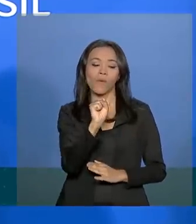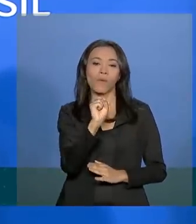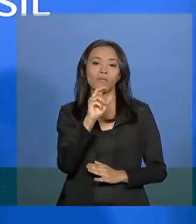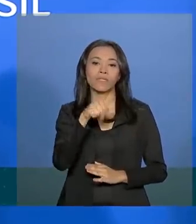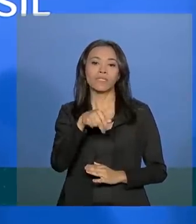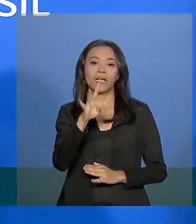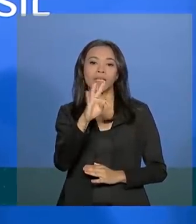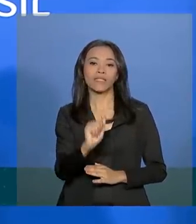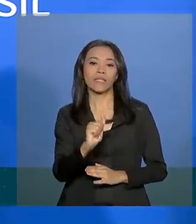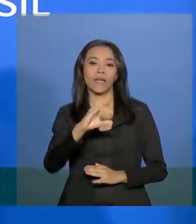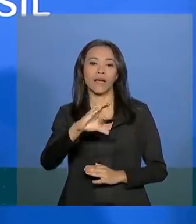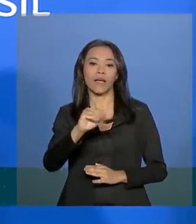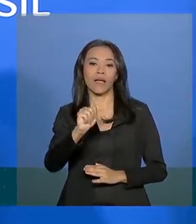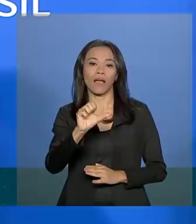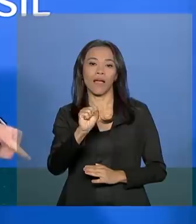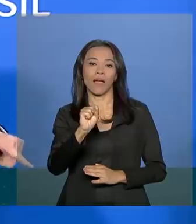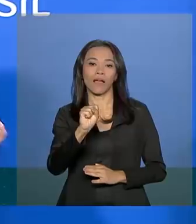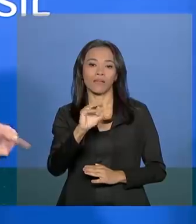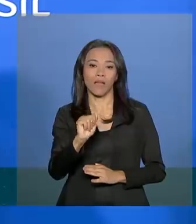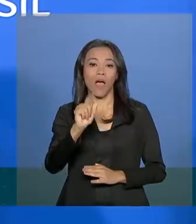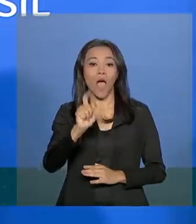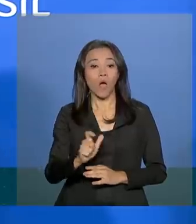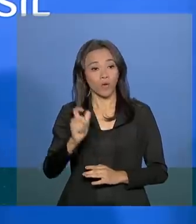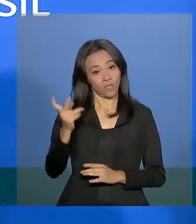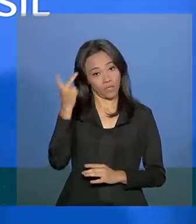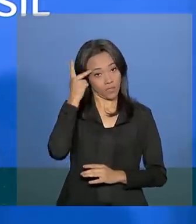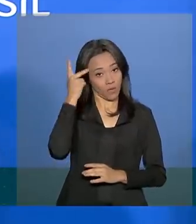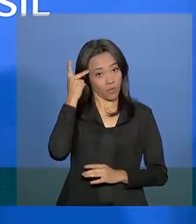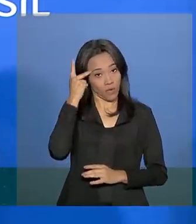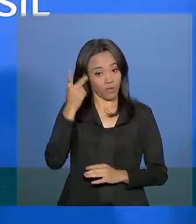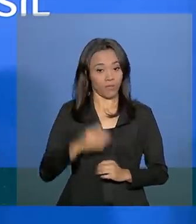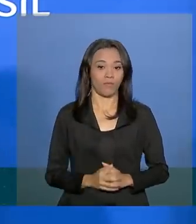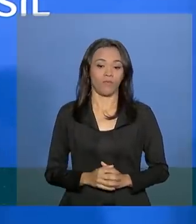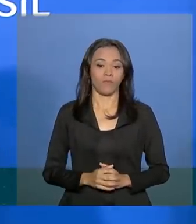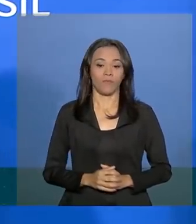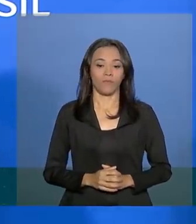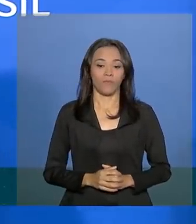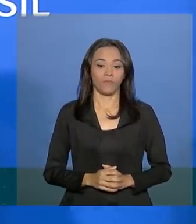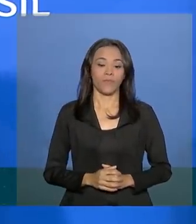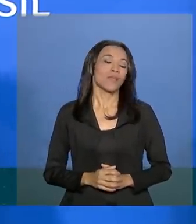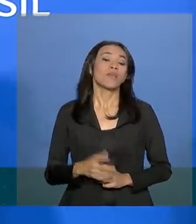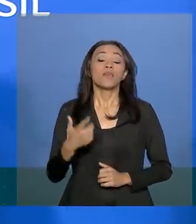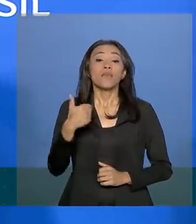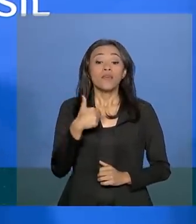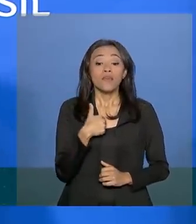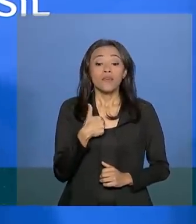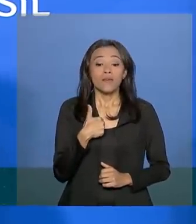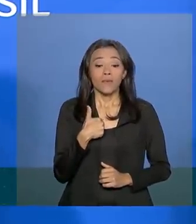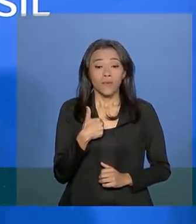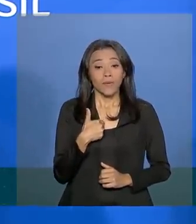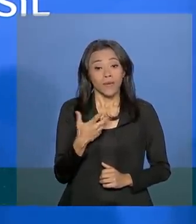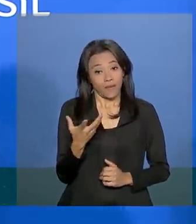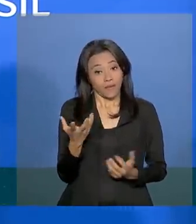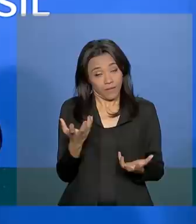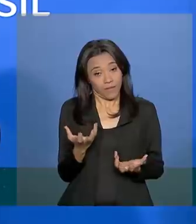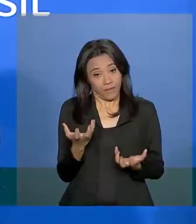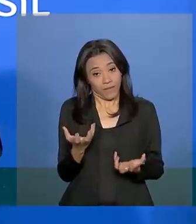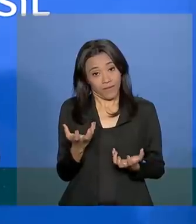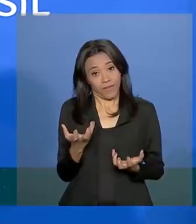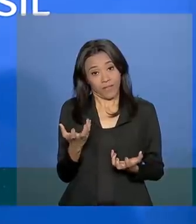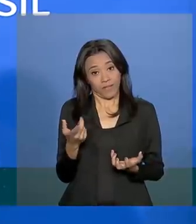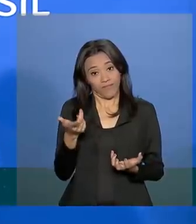é que o povo não sabendo que tem debaixo daquela terra daquela região e eu quis o destino que